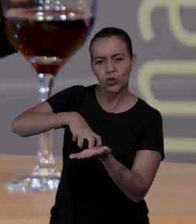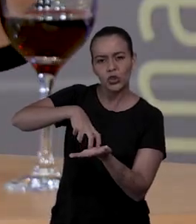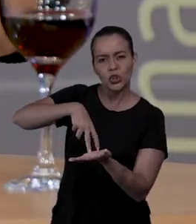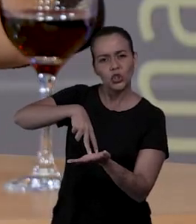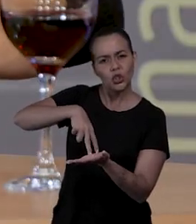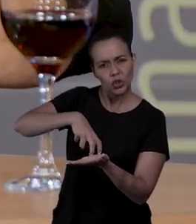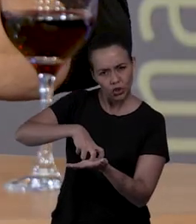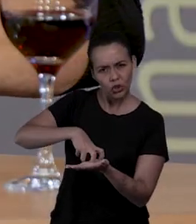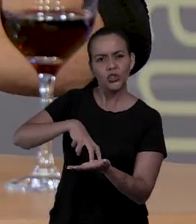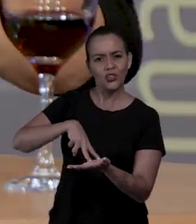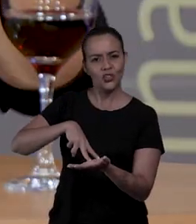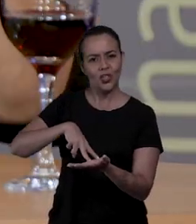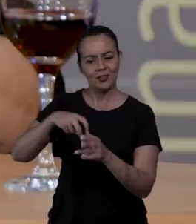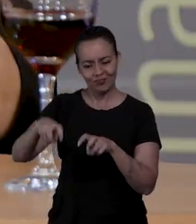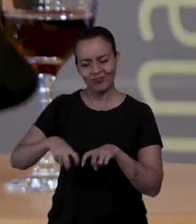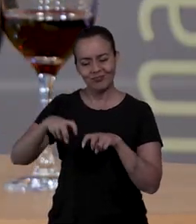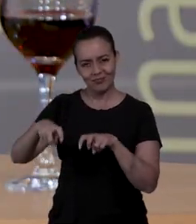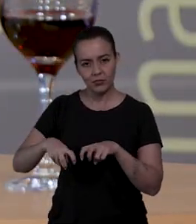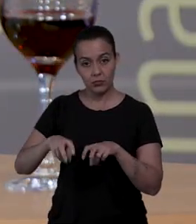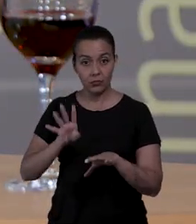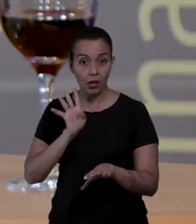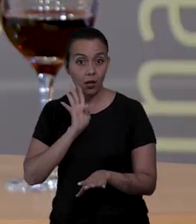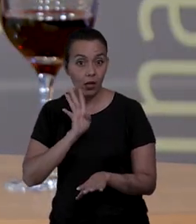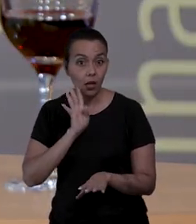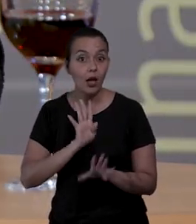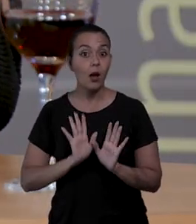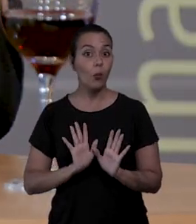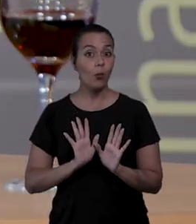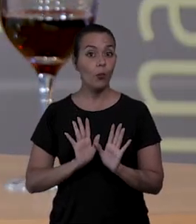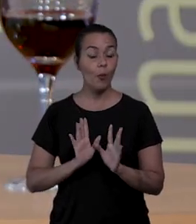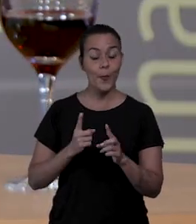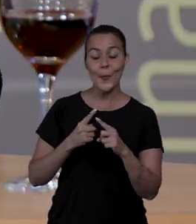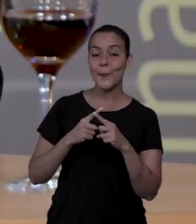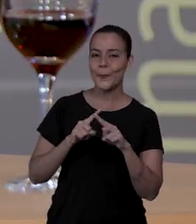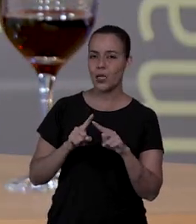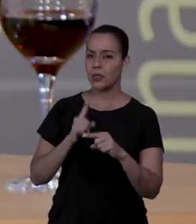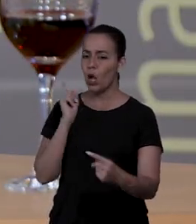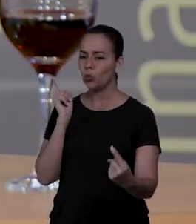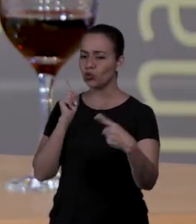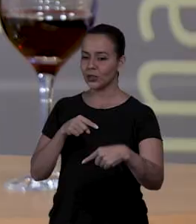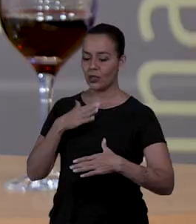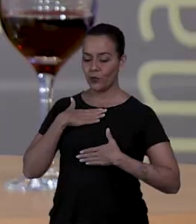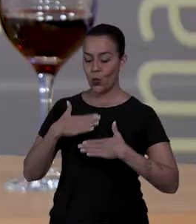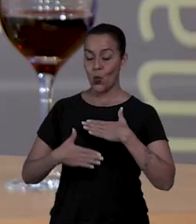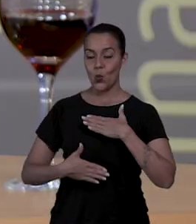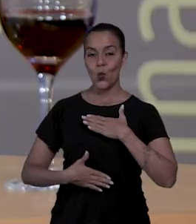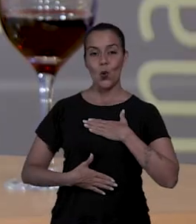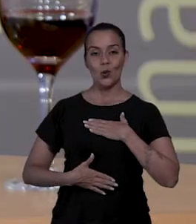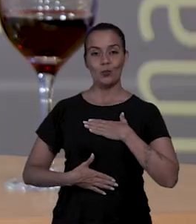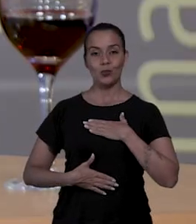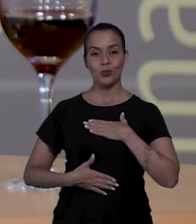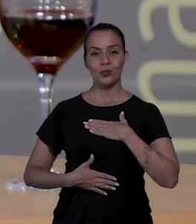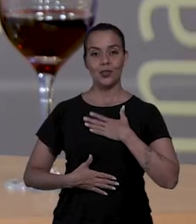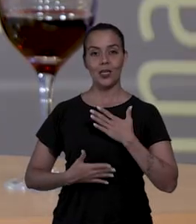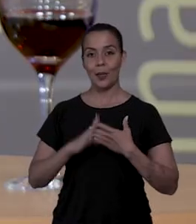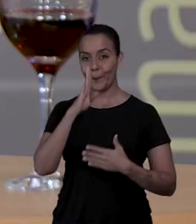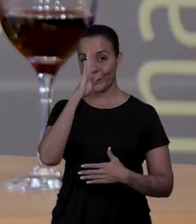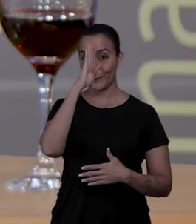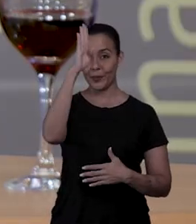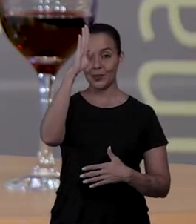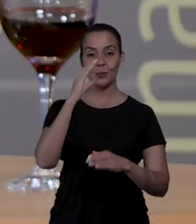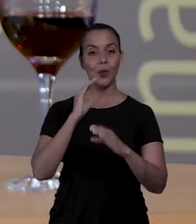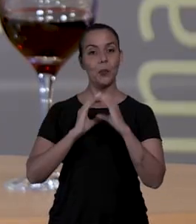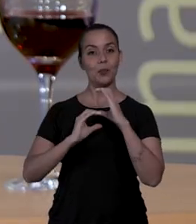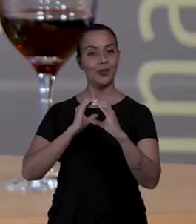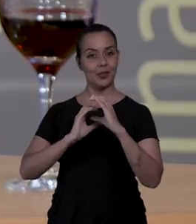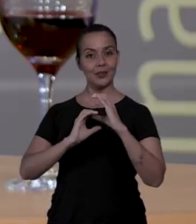tipos de agachamentos e tudo mais. É dureza, assim, é uma coisa bacana. É um